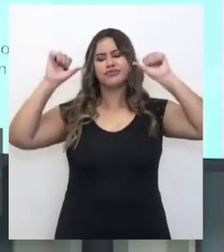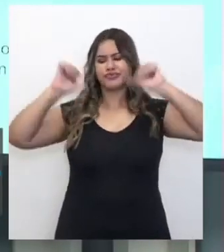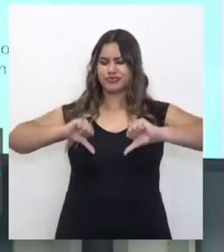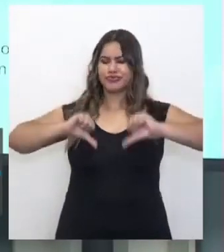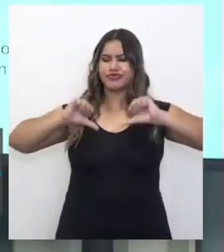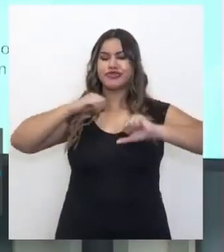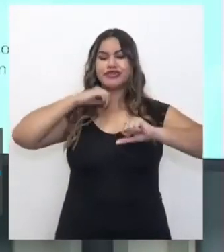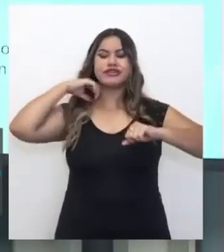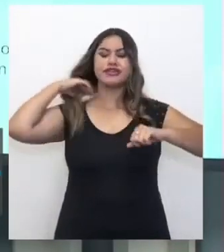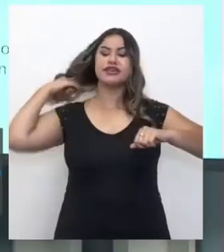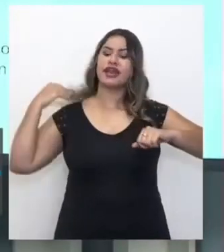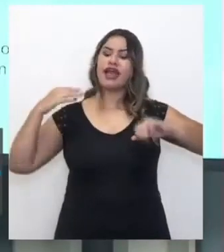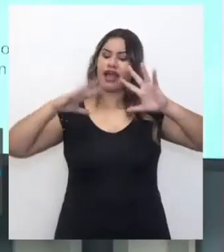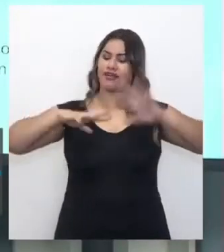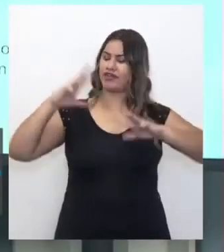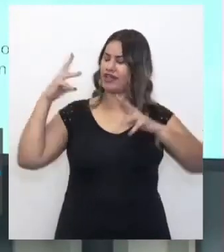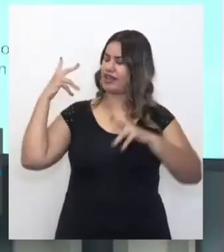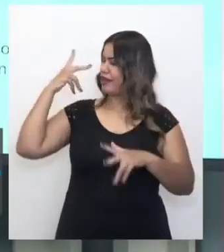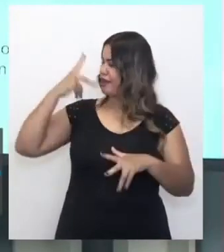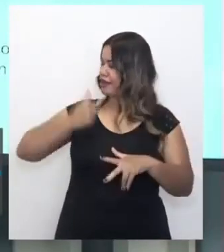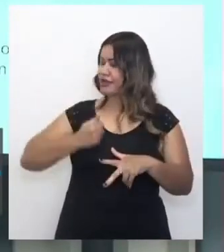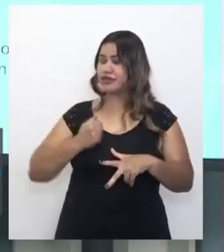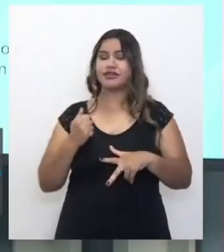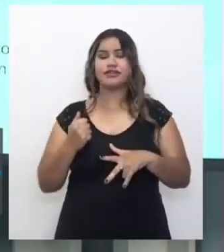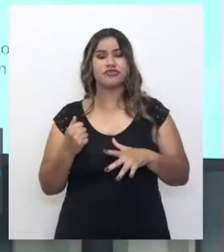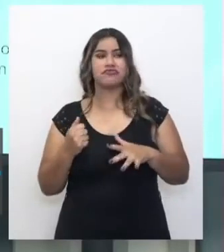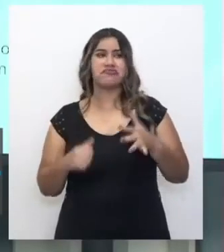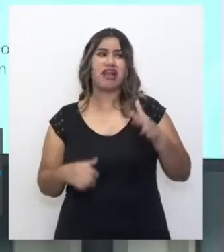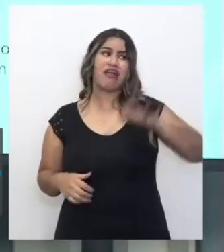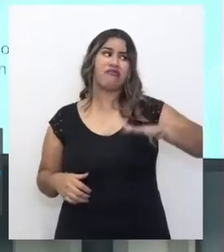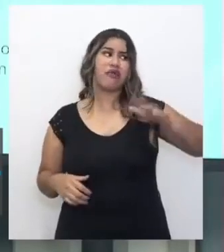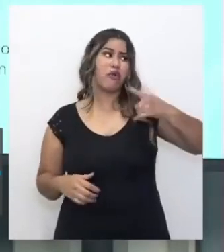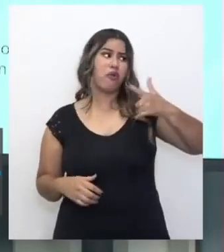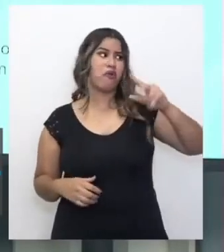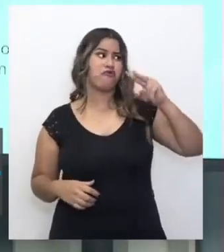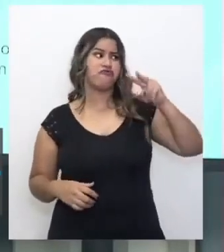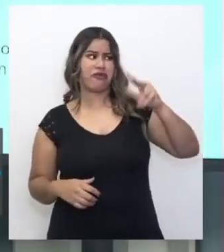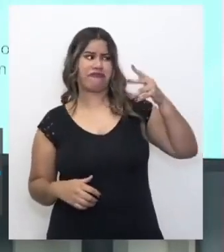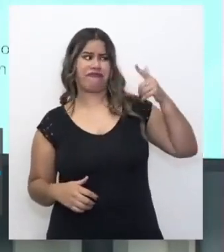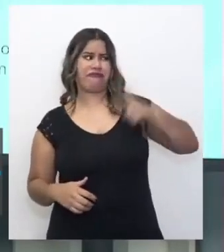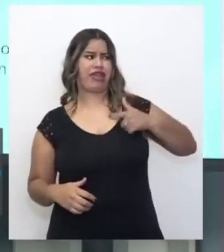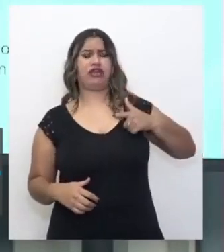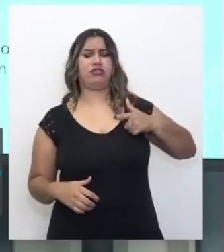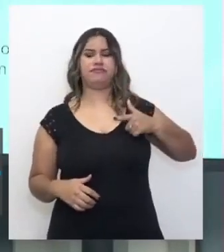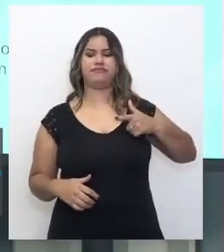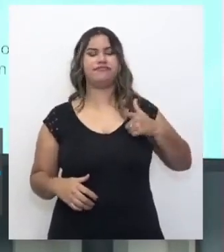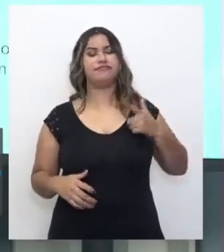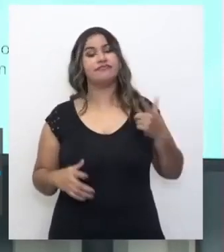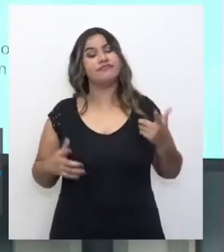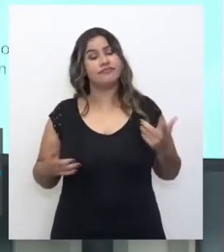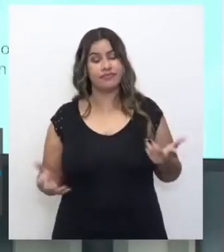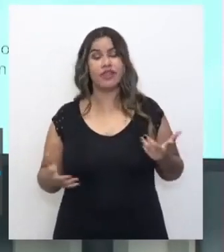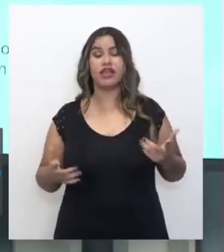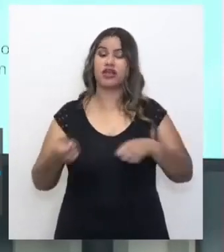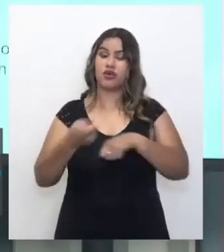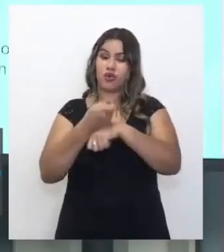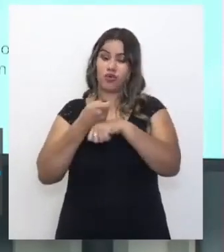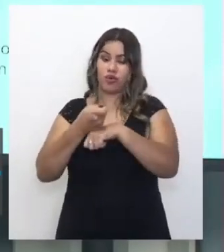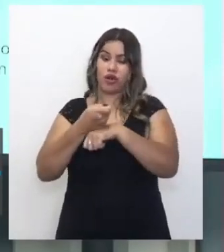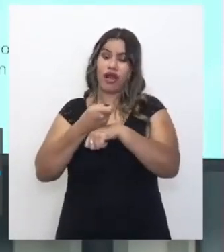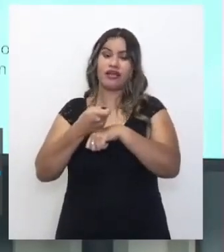o outro. Às vezes é lindo para mim, é mais ou menos ou feio para o outro. Então, essa questão do uso do